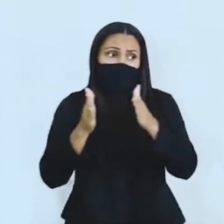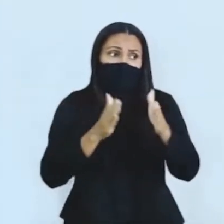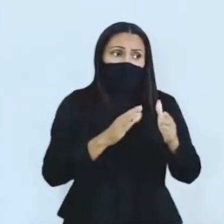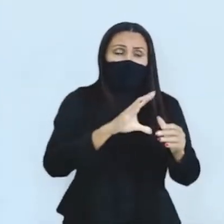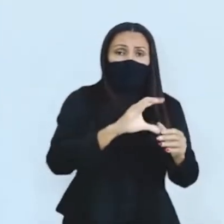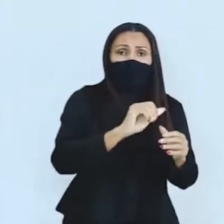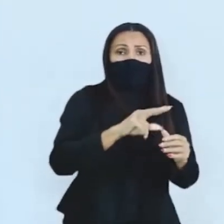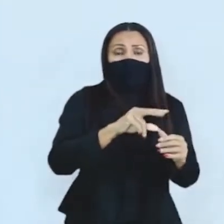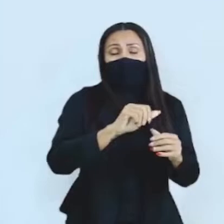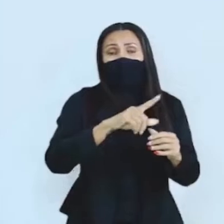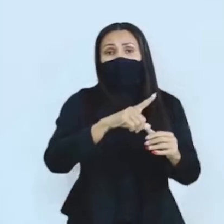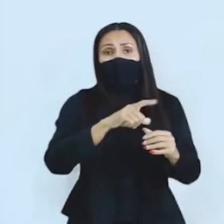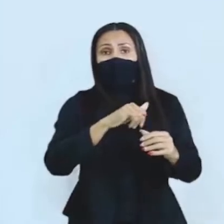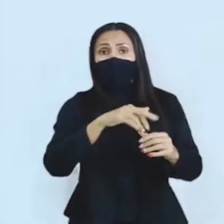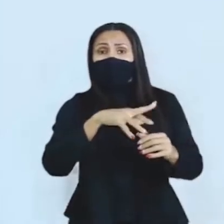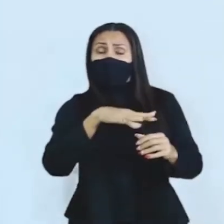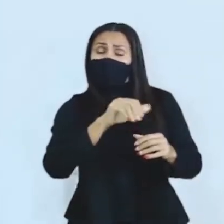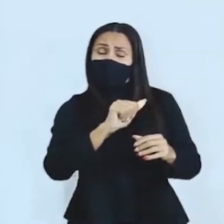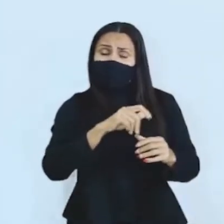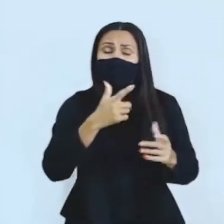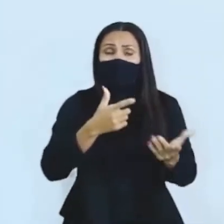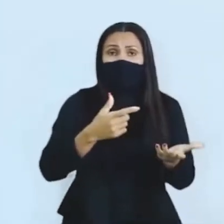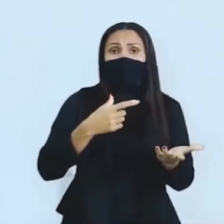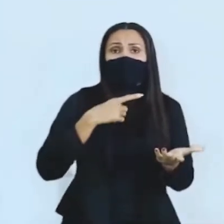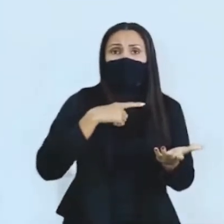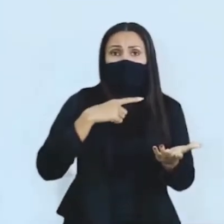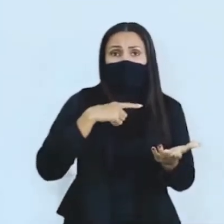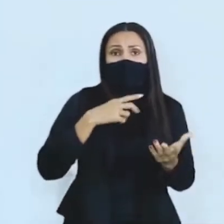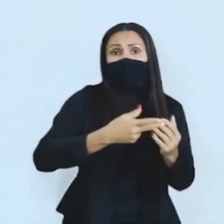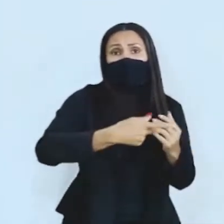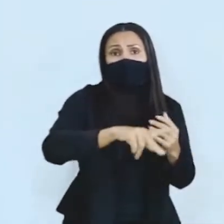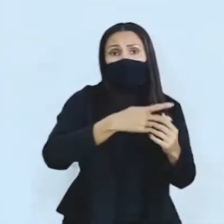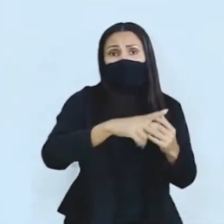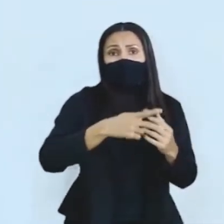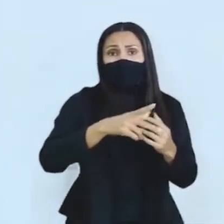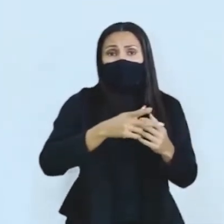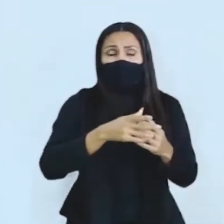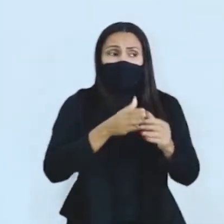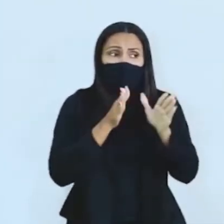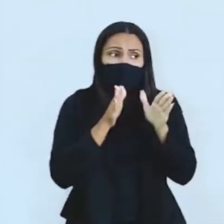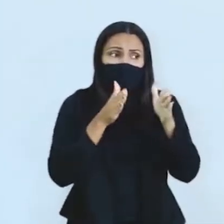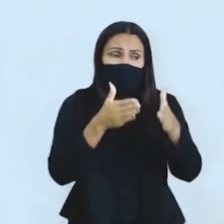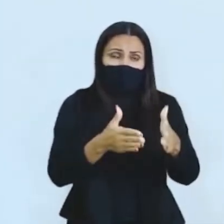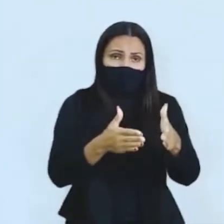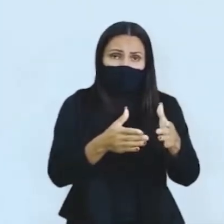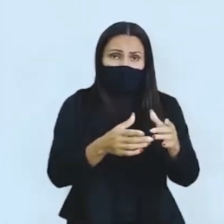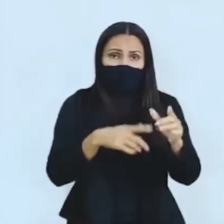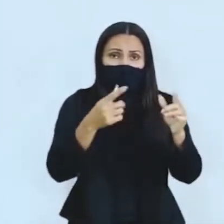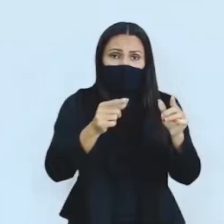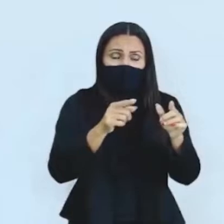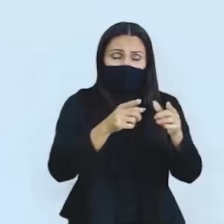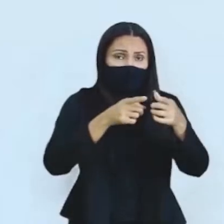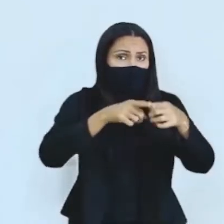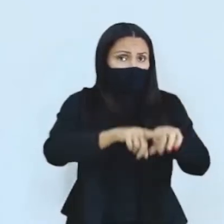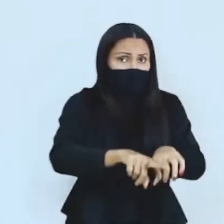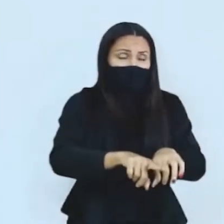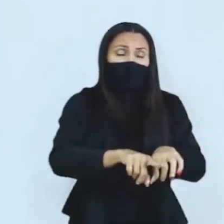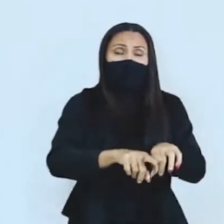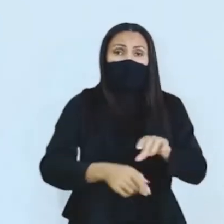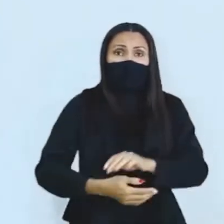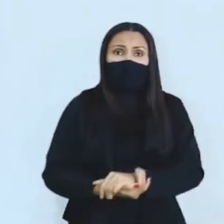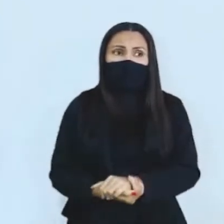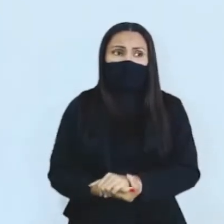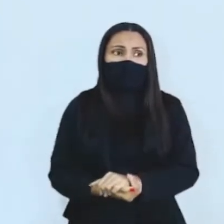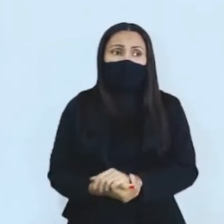uma projeção cilíndrica porque ela tem as suas projetantes todas paralelas entre si, certo?